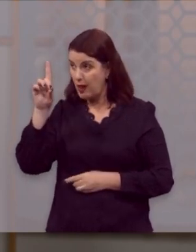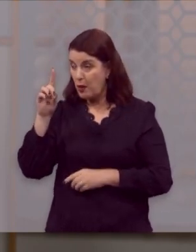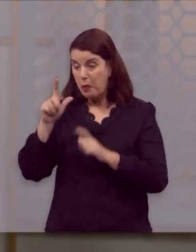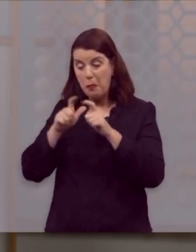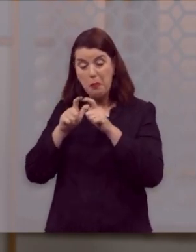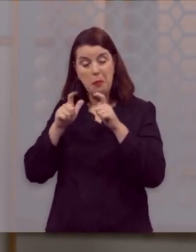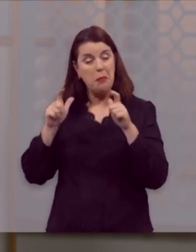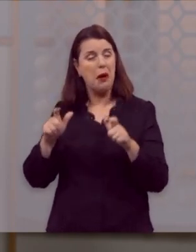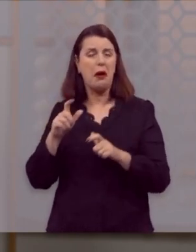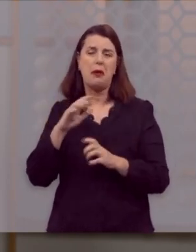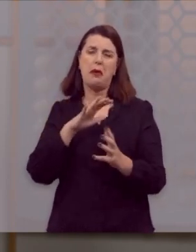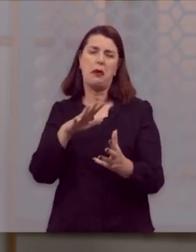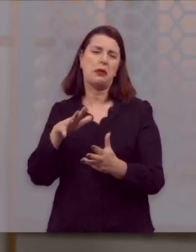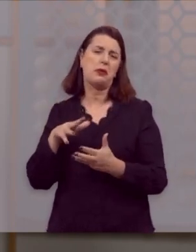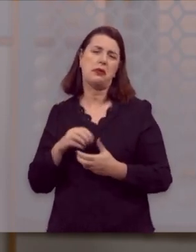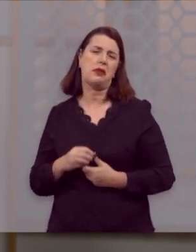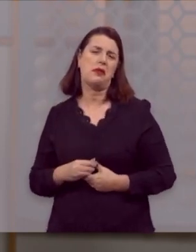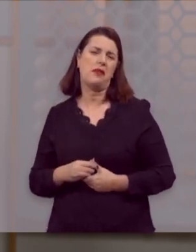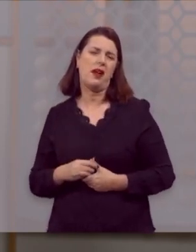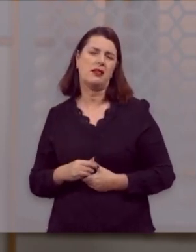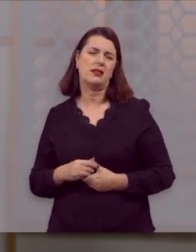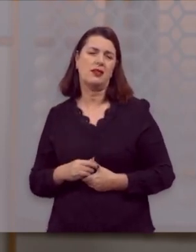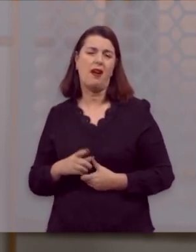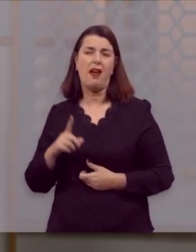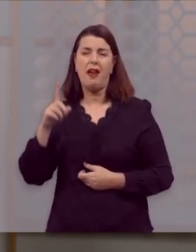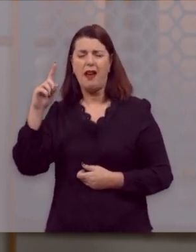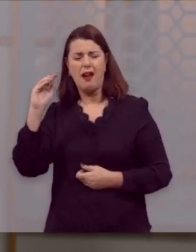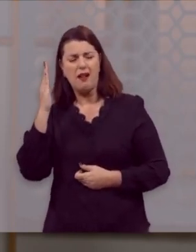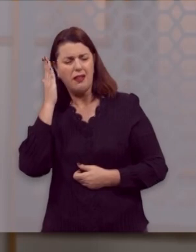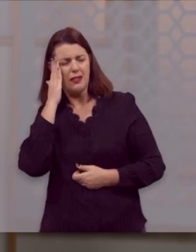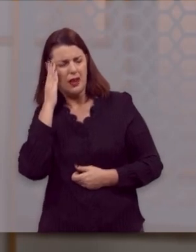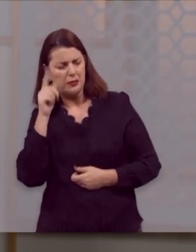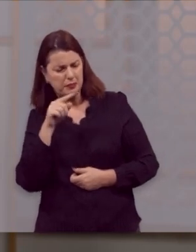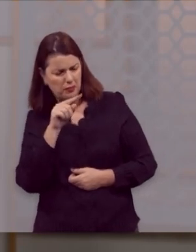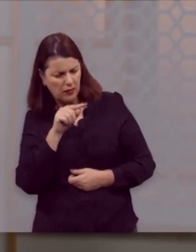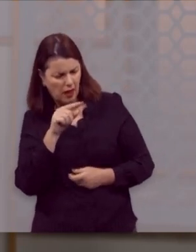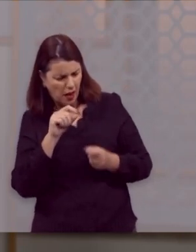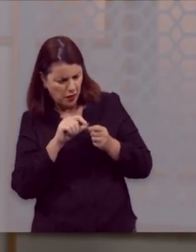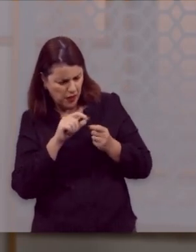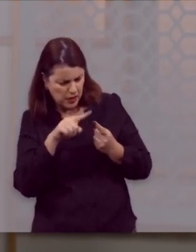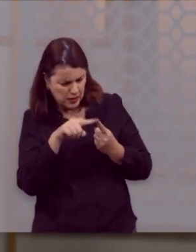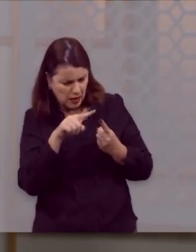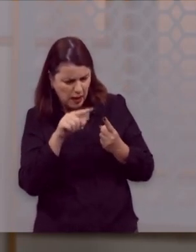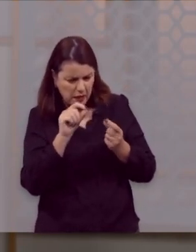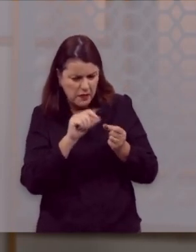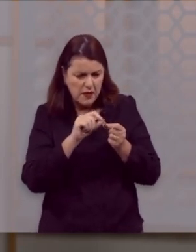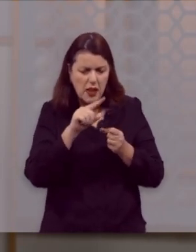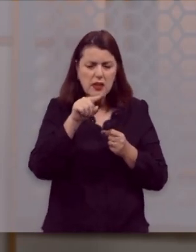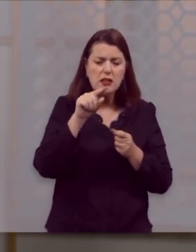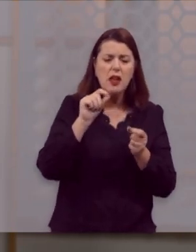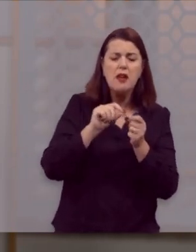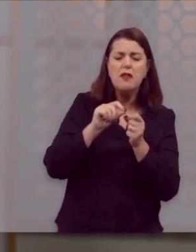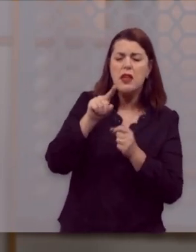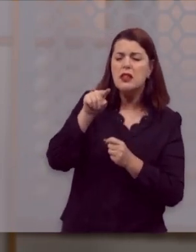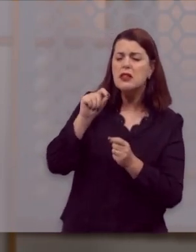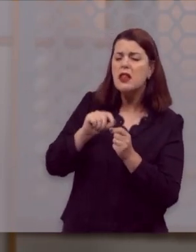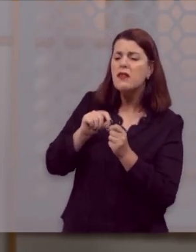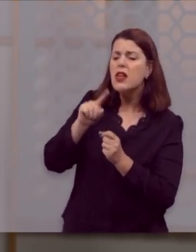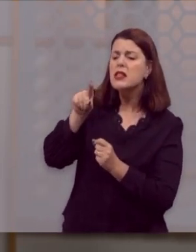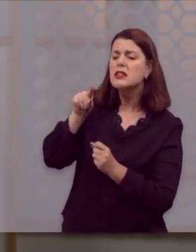universo. Não há um centímetro desse universo onde ele não possa dizer: isso aqui é meu, eu criei isso aqui, eu estou